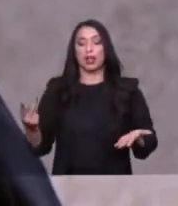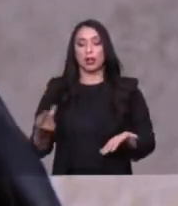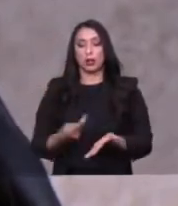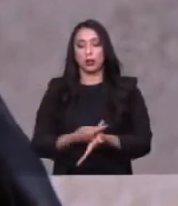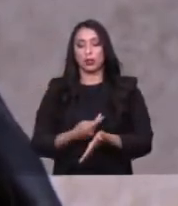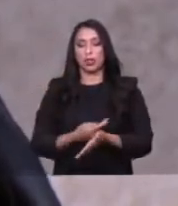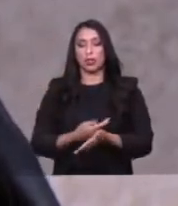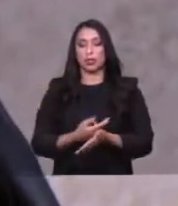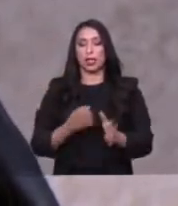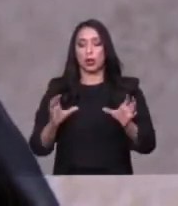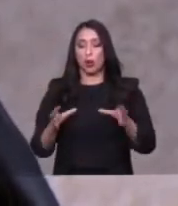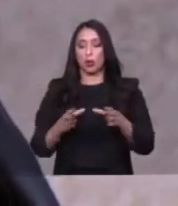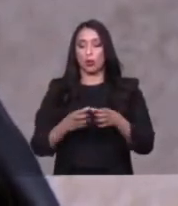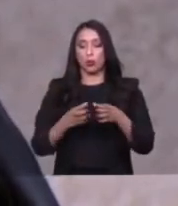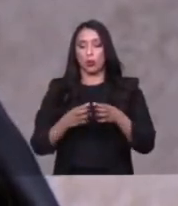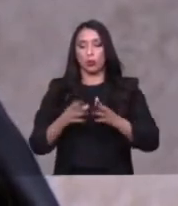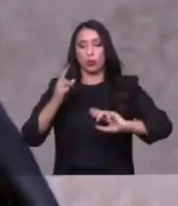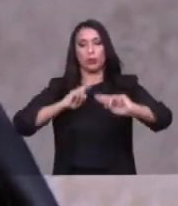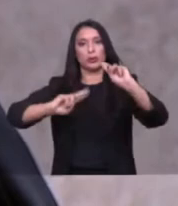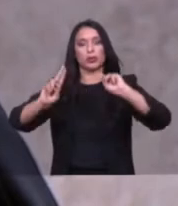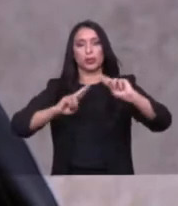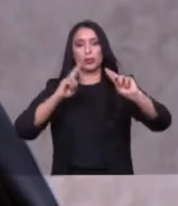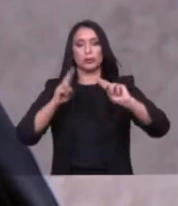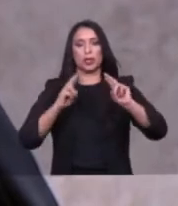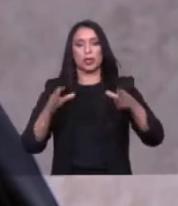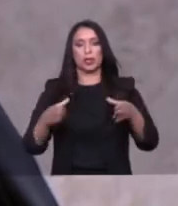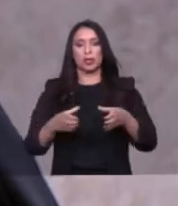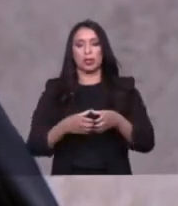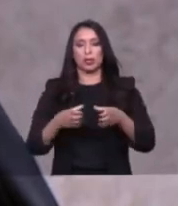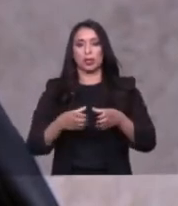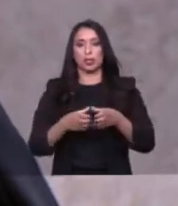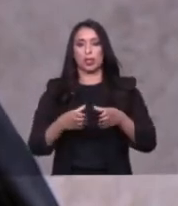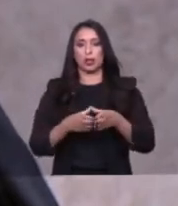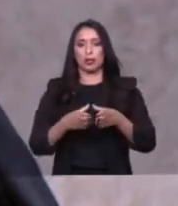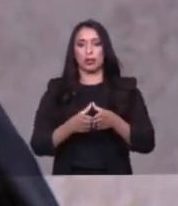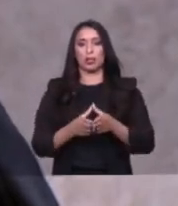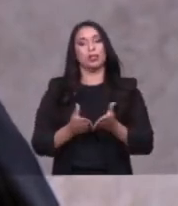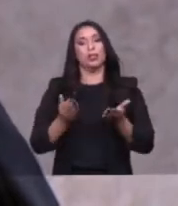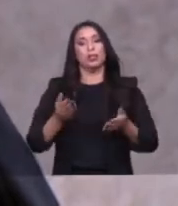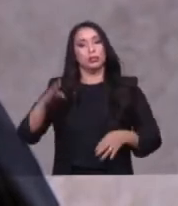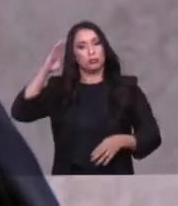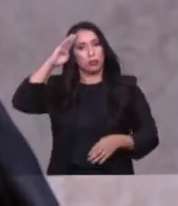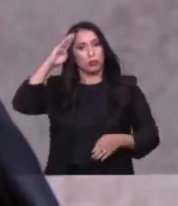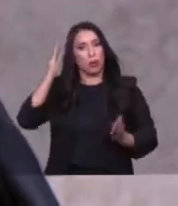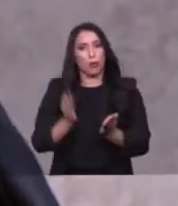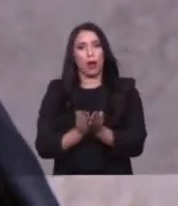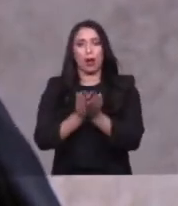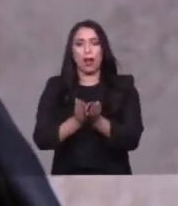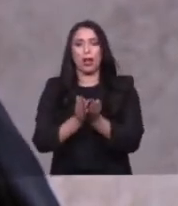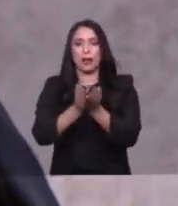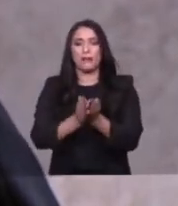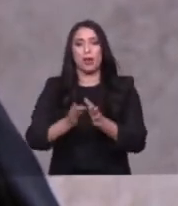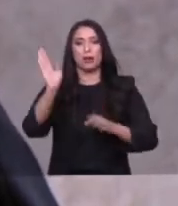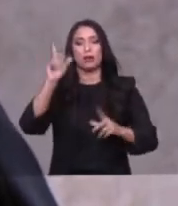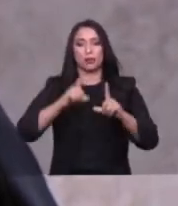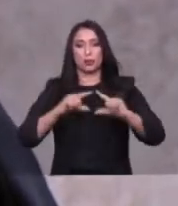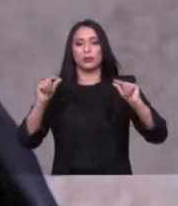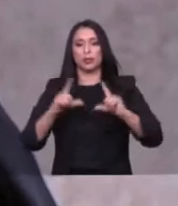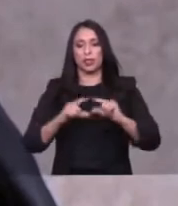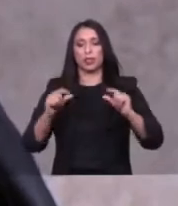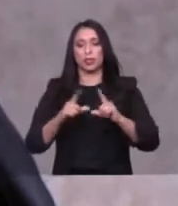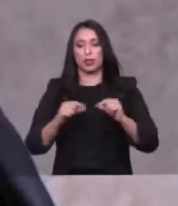pela banda de música do grupamento de fuzileiros navais de Brasília regida pelo suba oficial